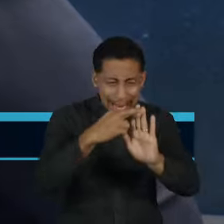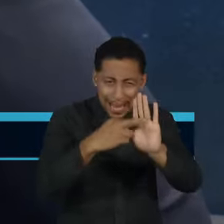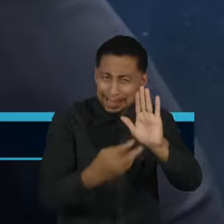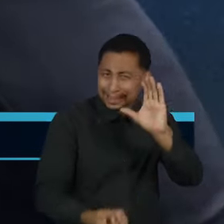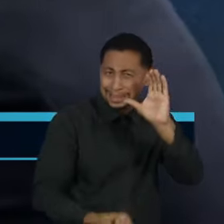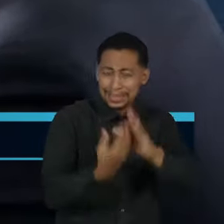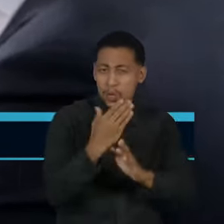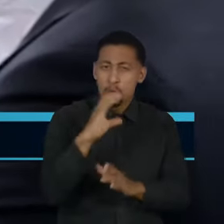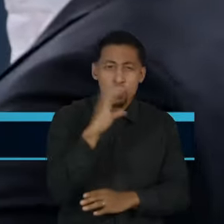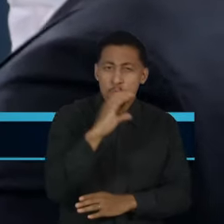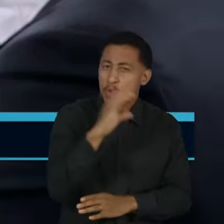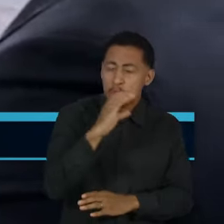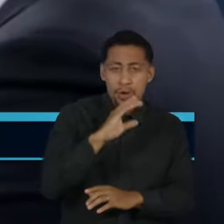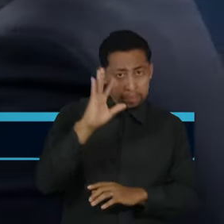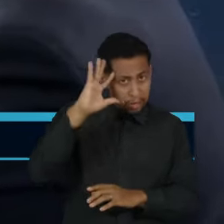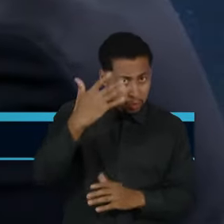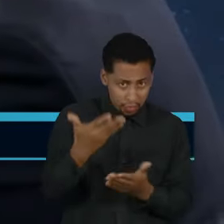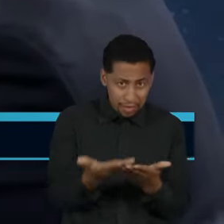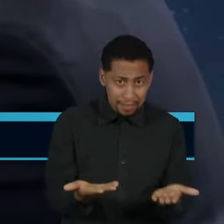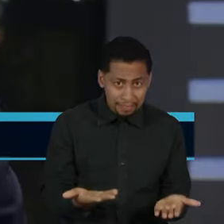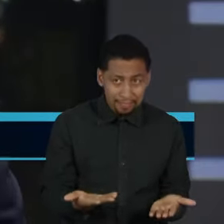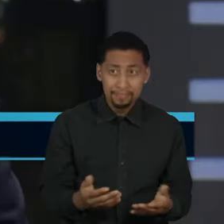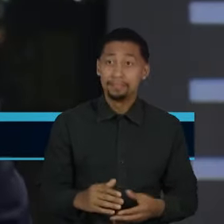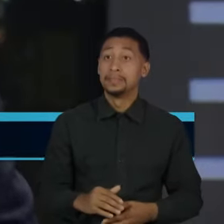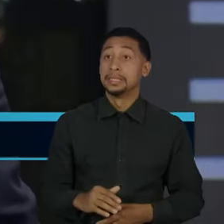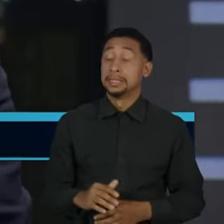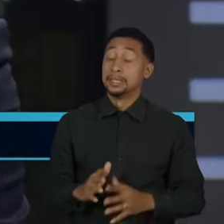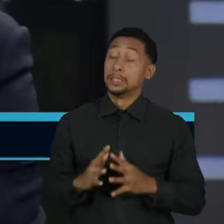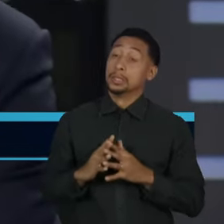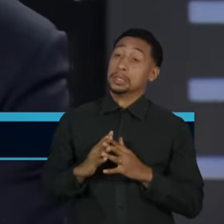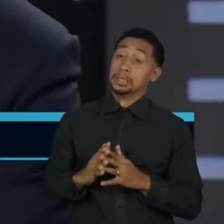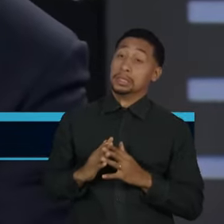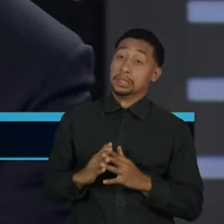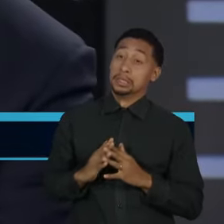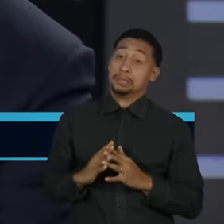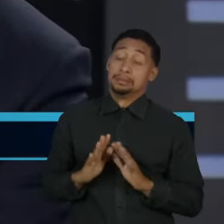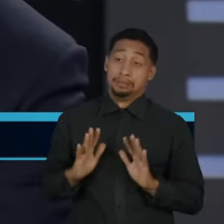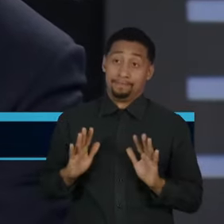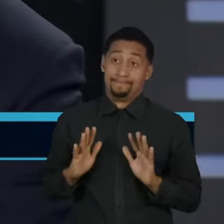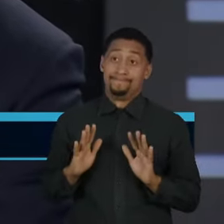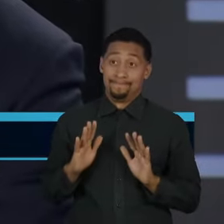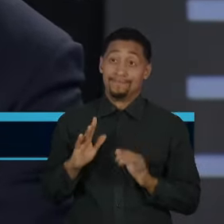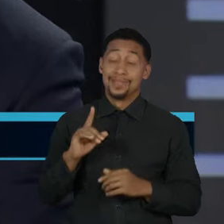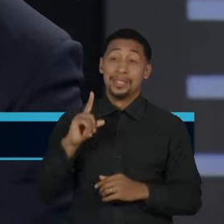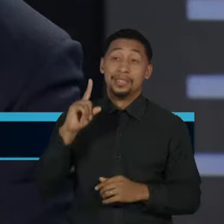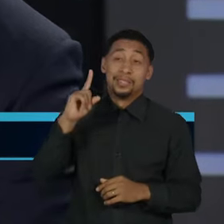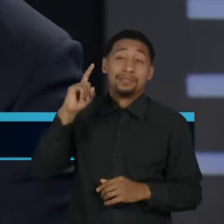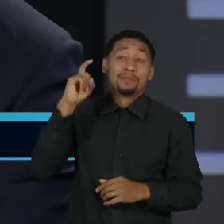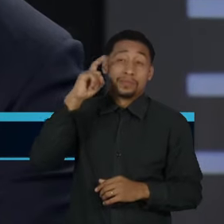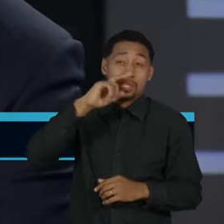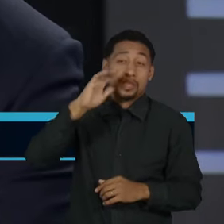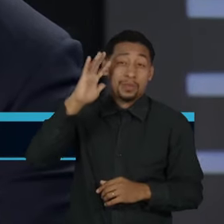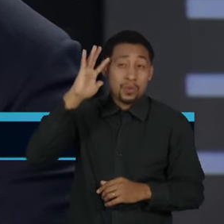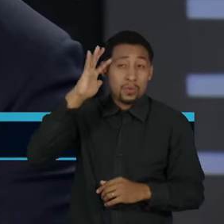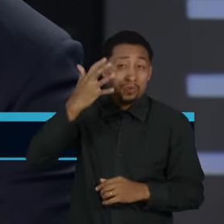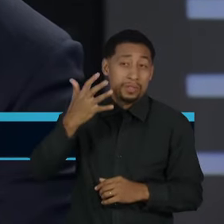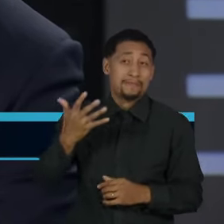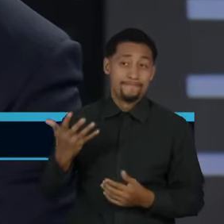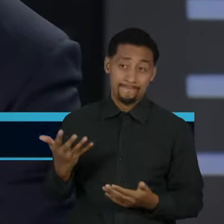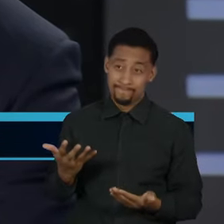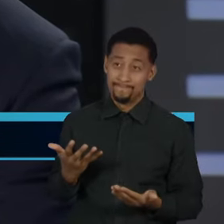redes sociais? Tema complexo, né? Certo. Acho difícil você resolver o